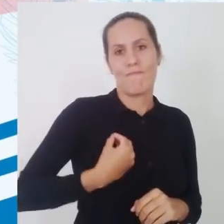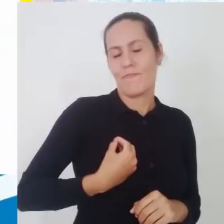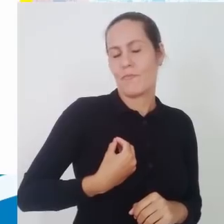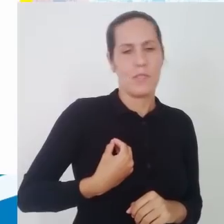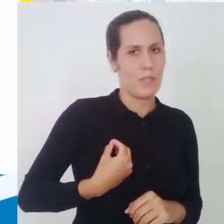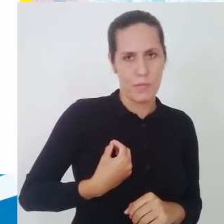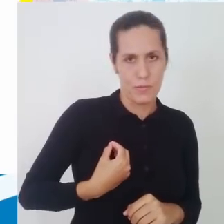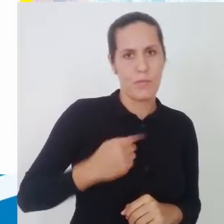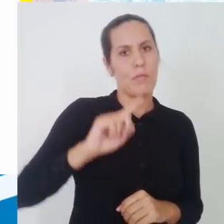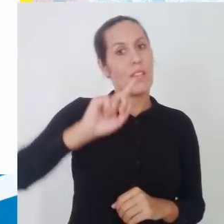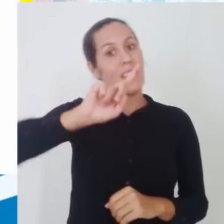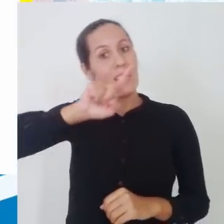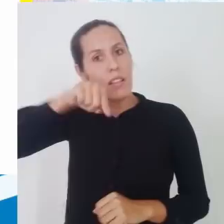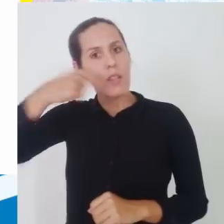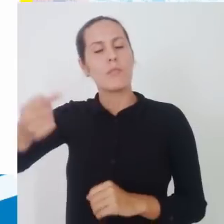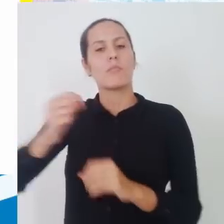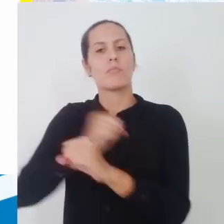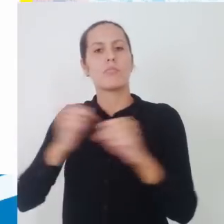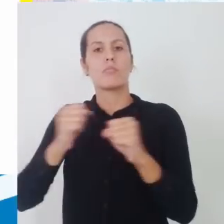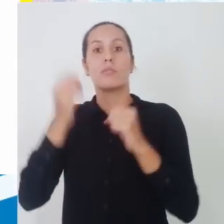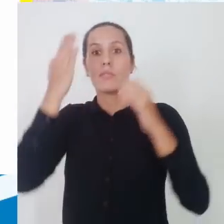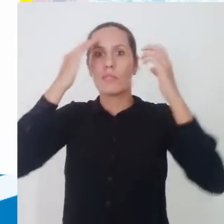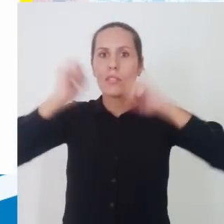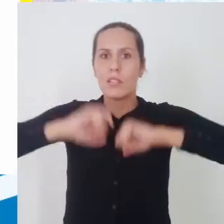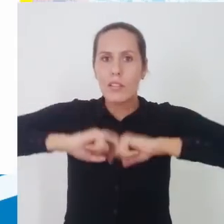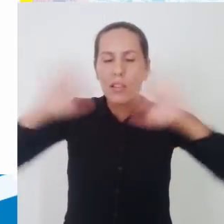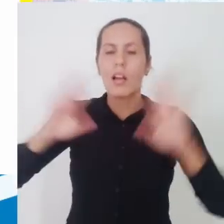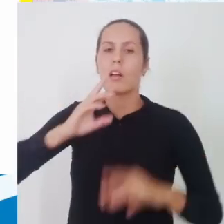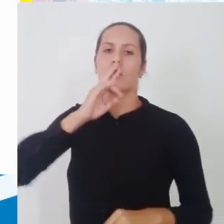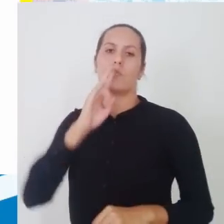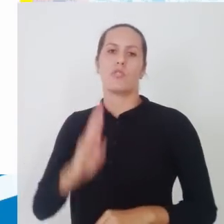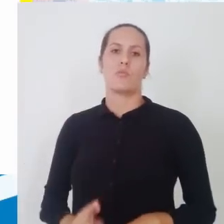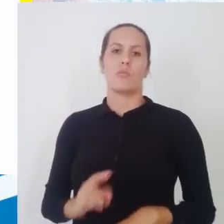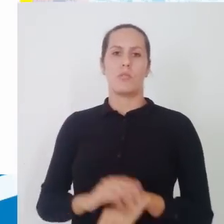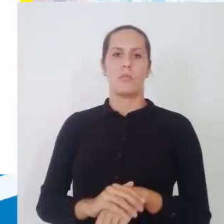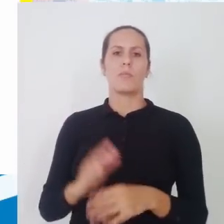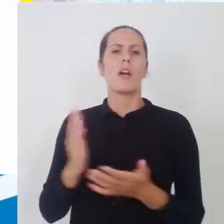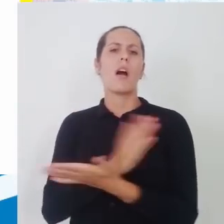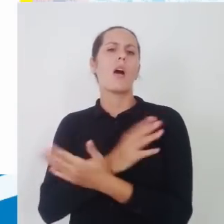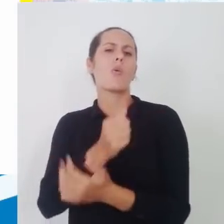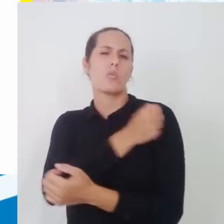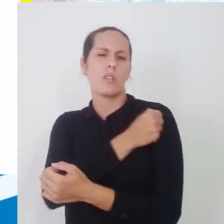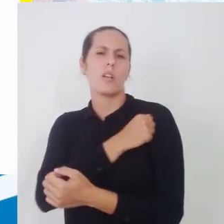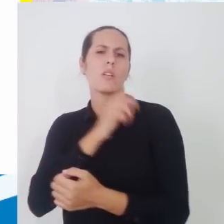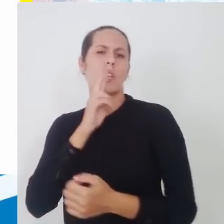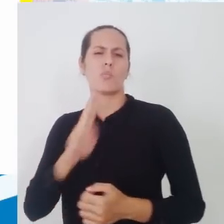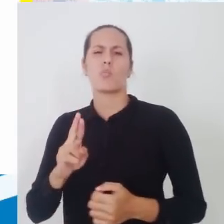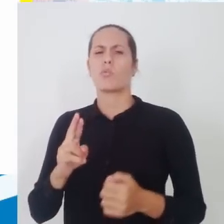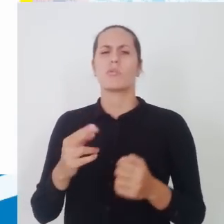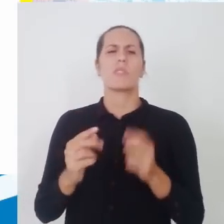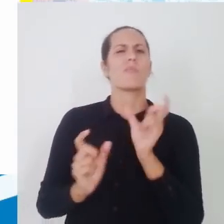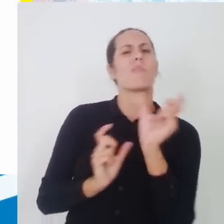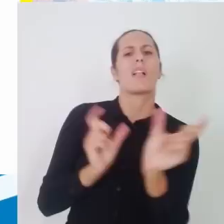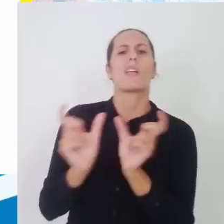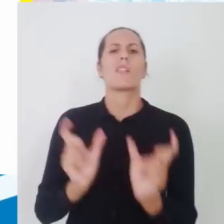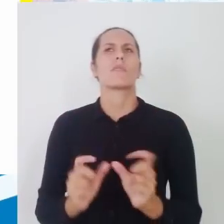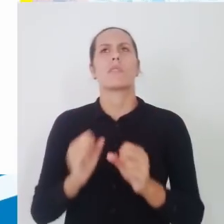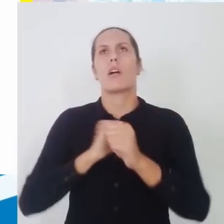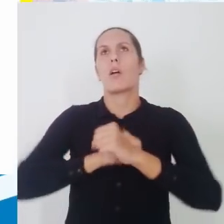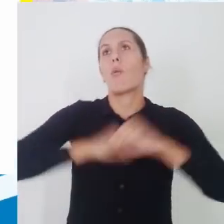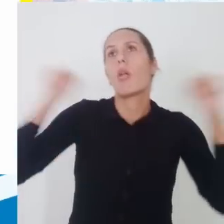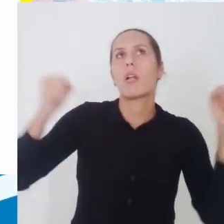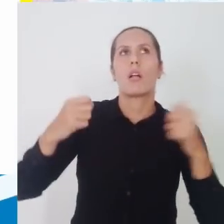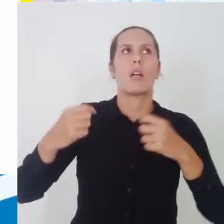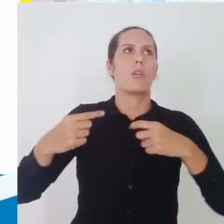destruídas. E agora a gente parte para as questões mais complexas. Como você se sentiu ao ver a imagem? Qual foi a intenção de